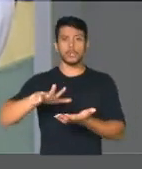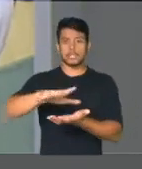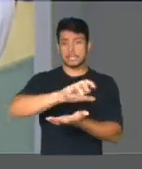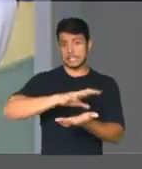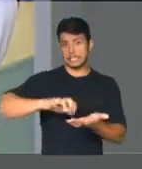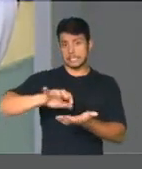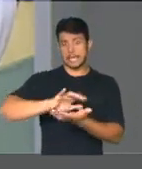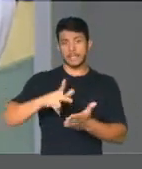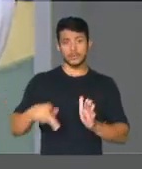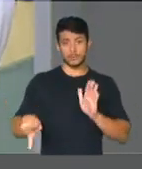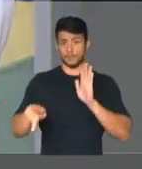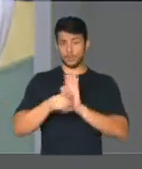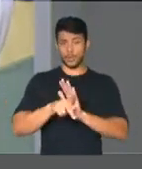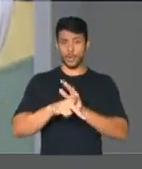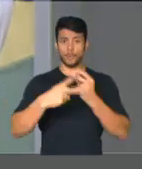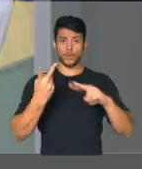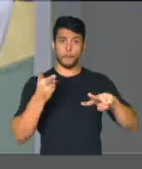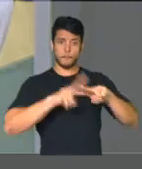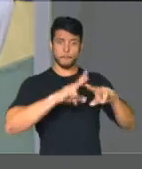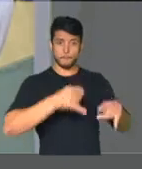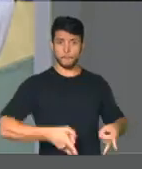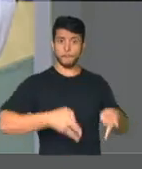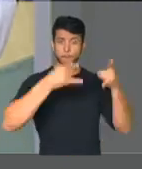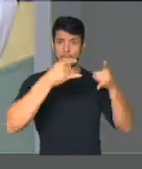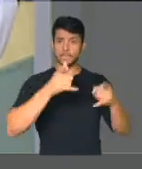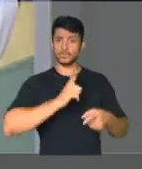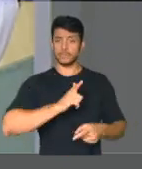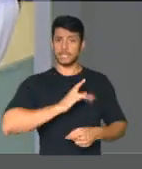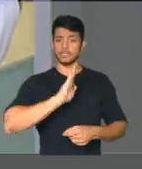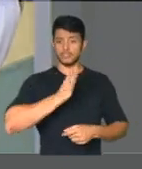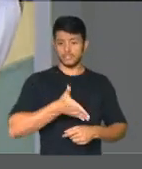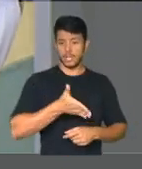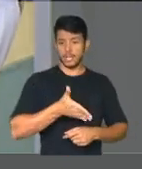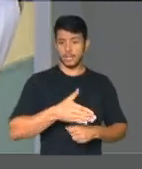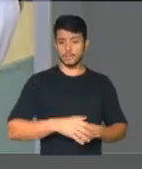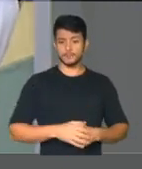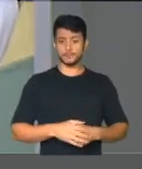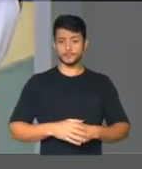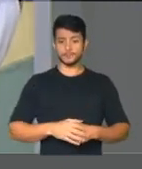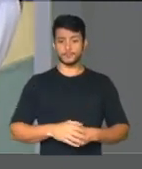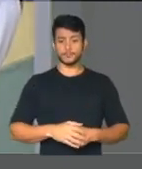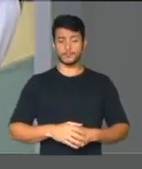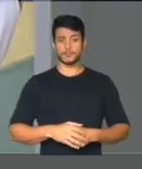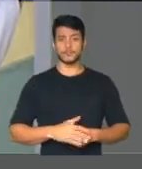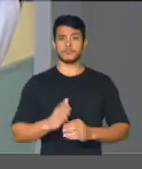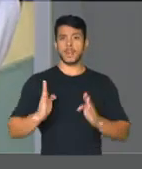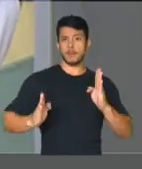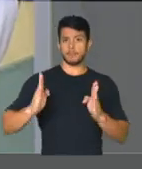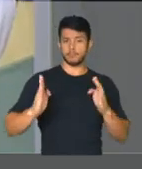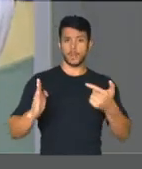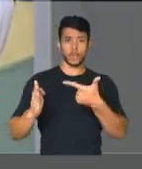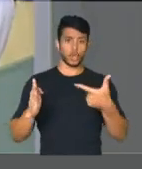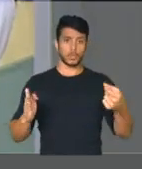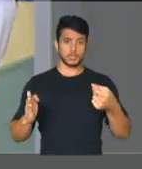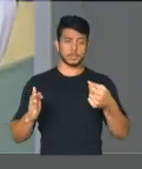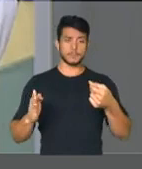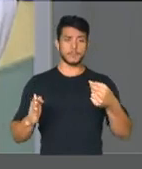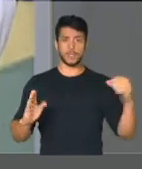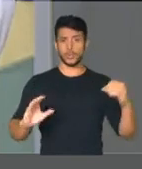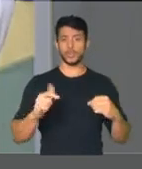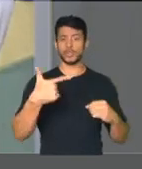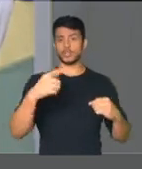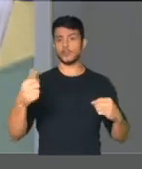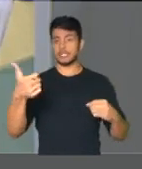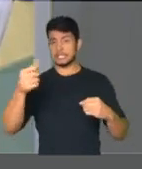do Departamento Penitenciário Nacional do Ministério da Justiça, entre 2000 e 2016,